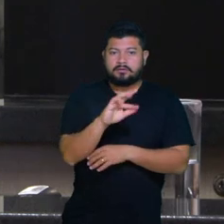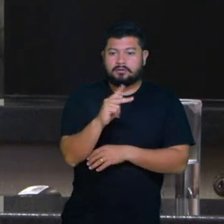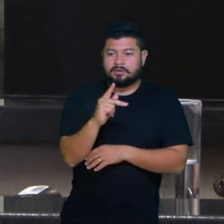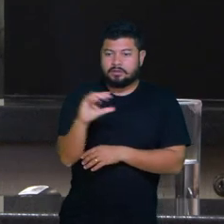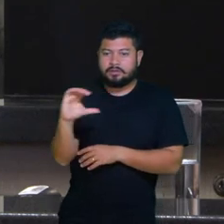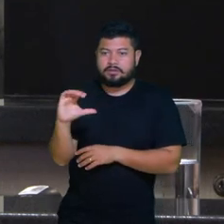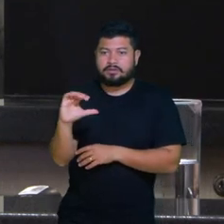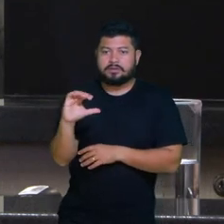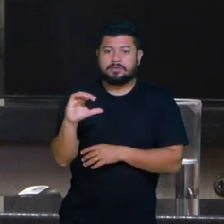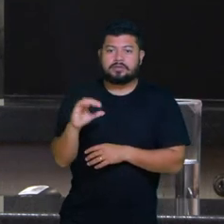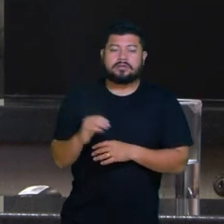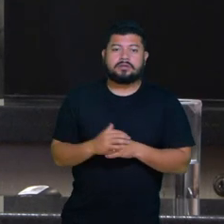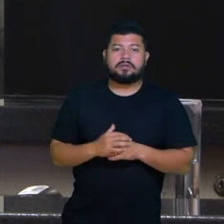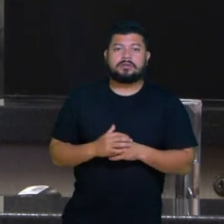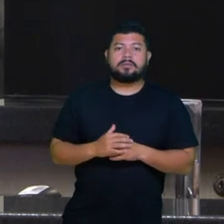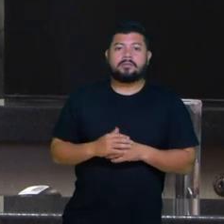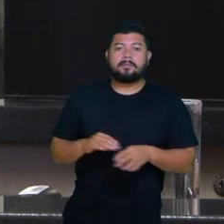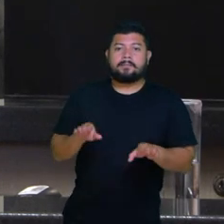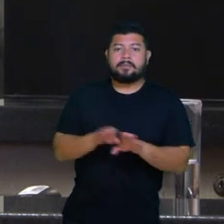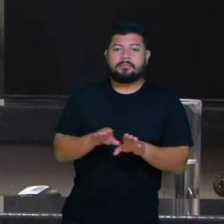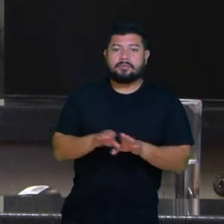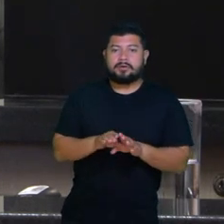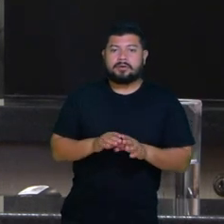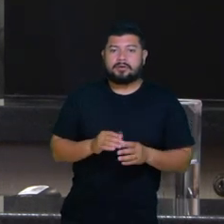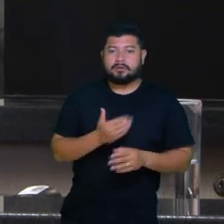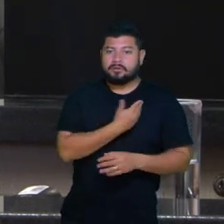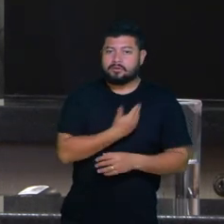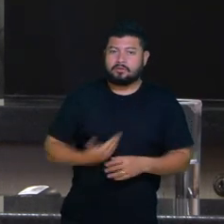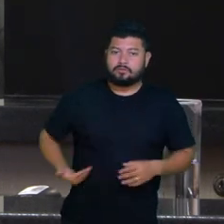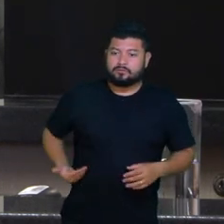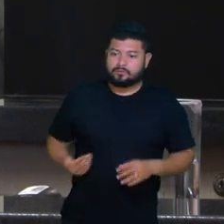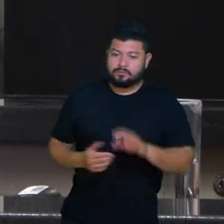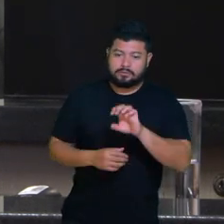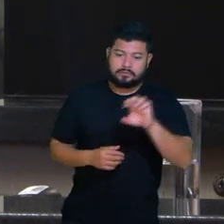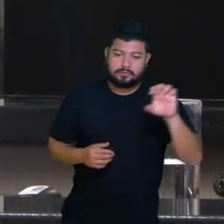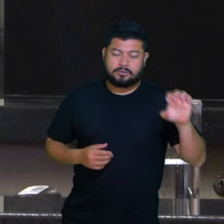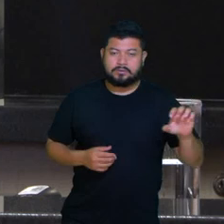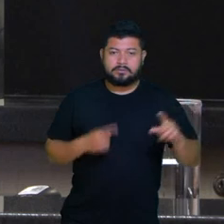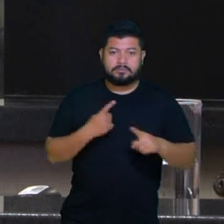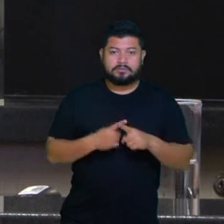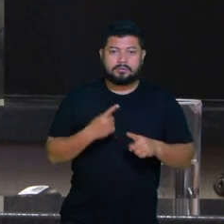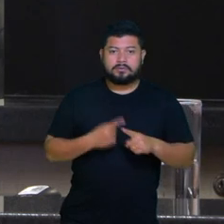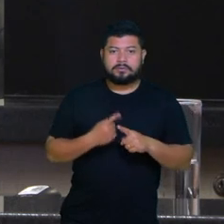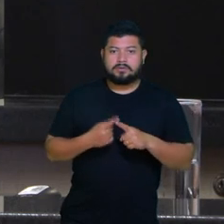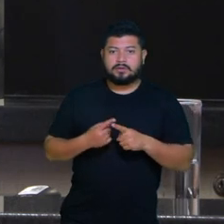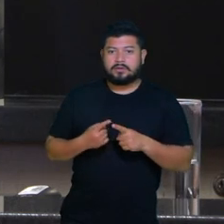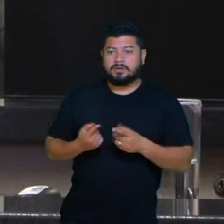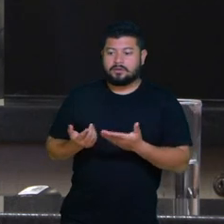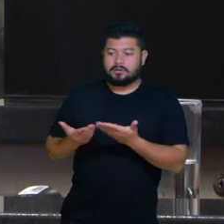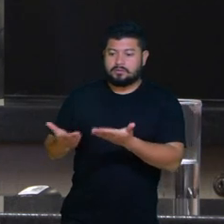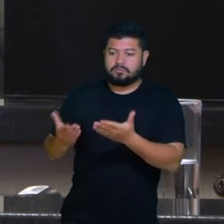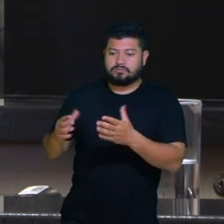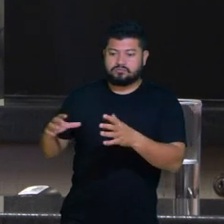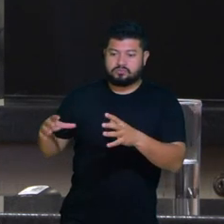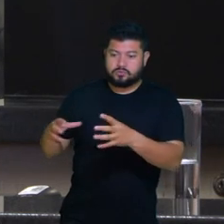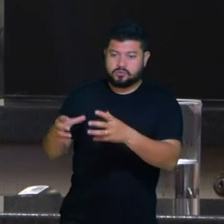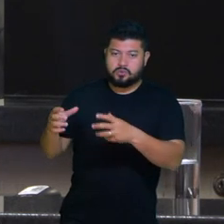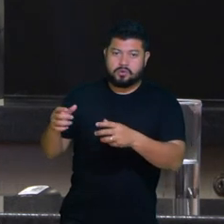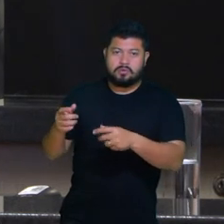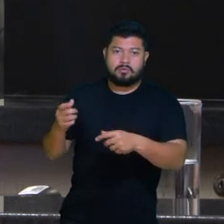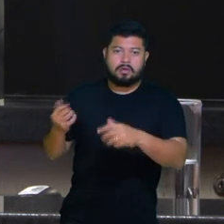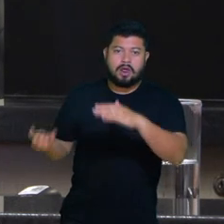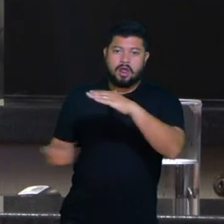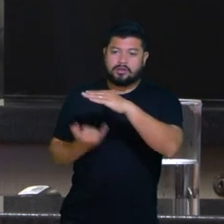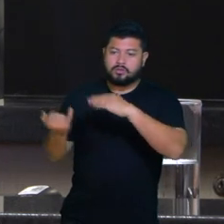mesmo nos governos de esquerda né porque o o mercado né continua sendo um um